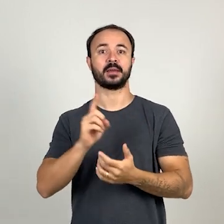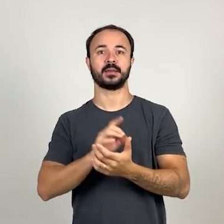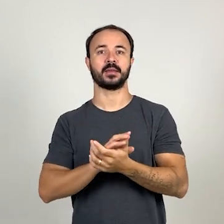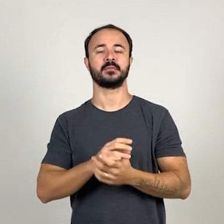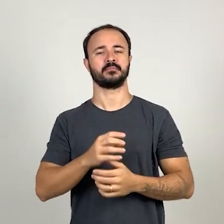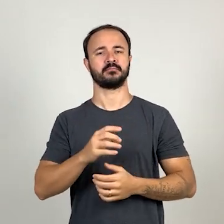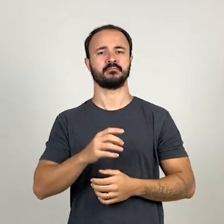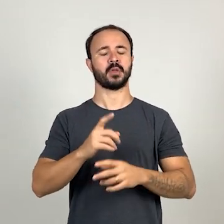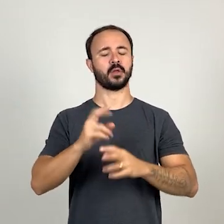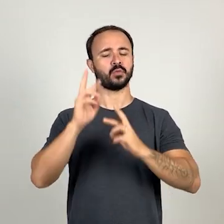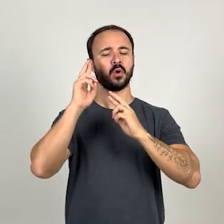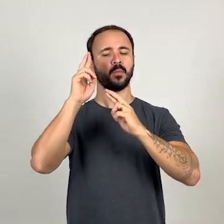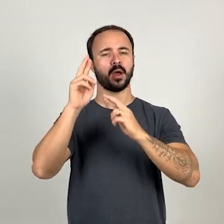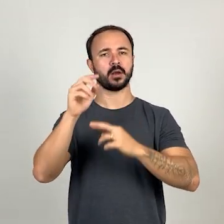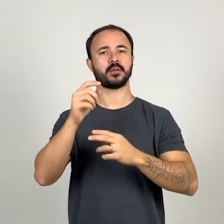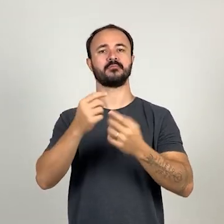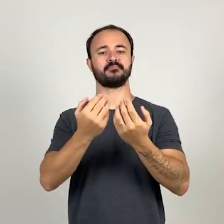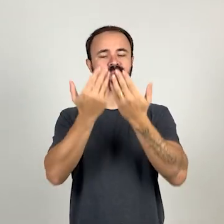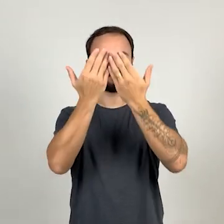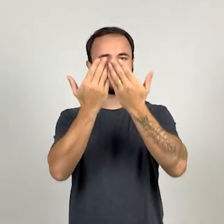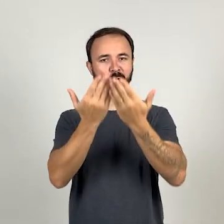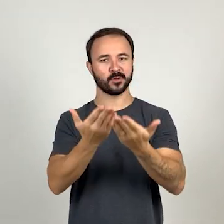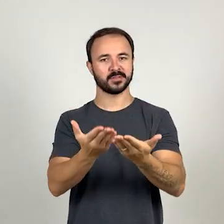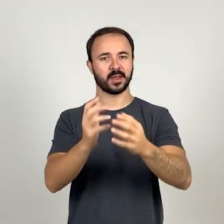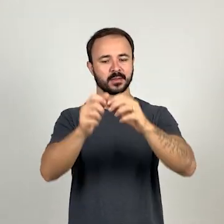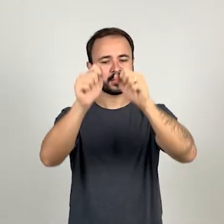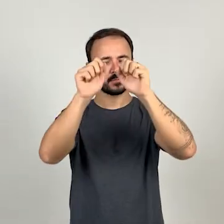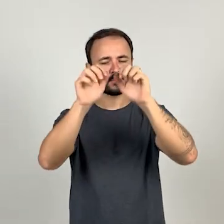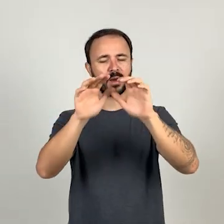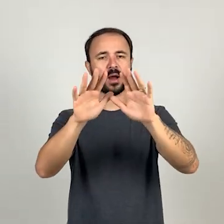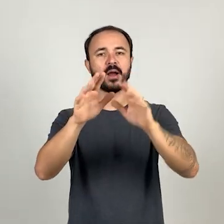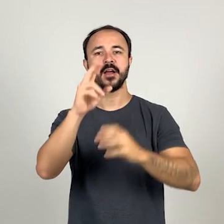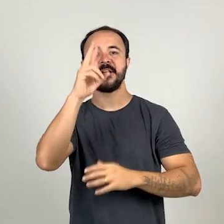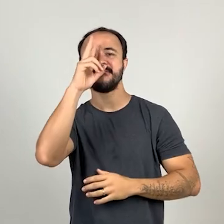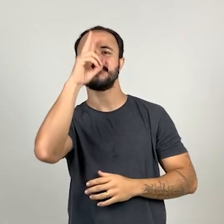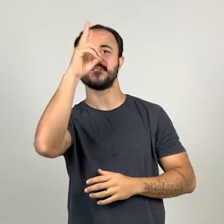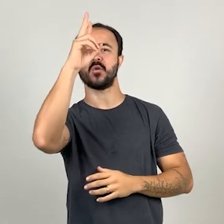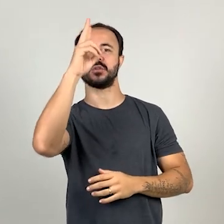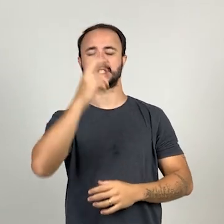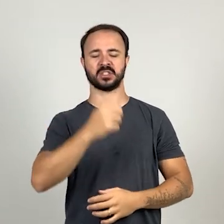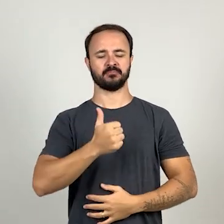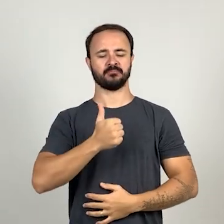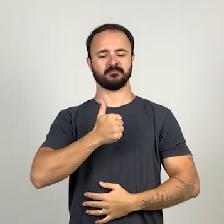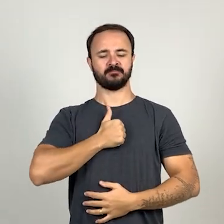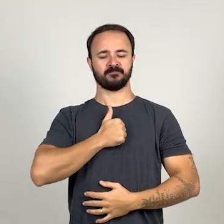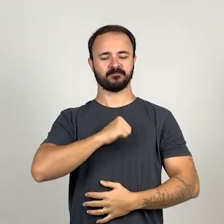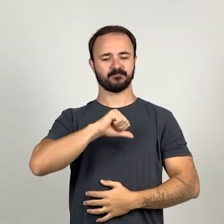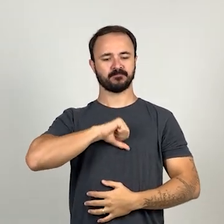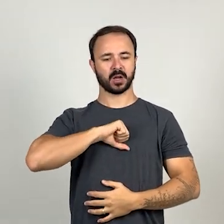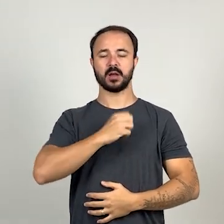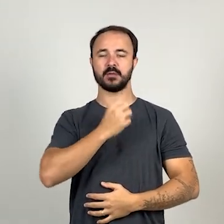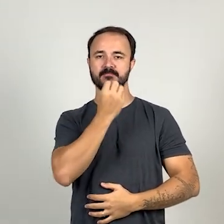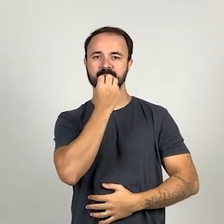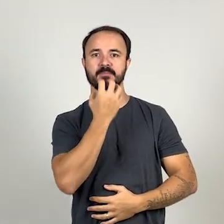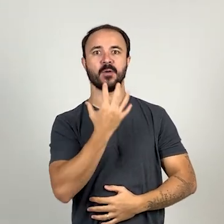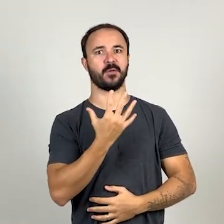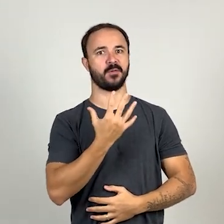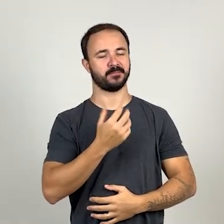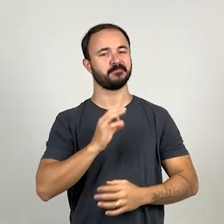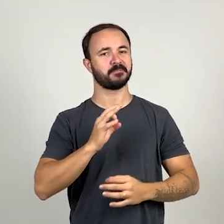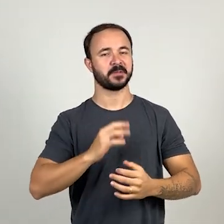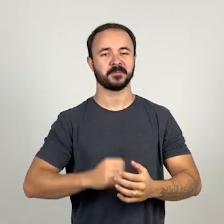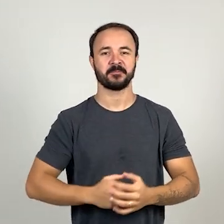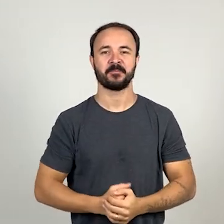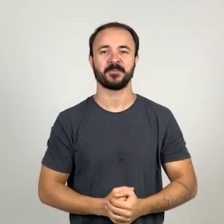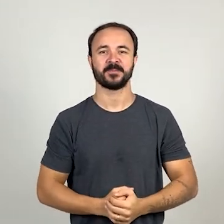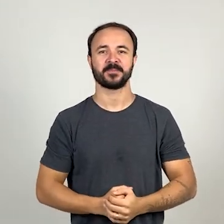esteja com a força, com a energia, com a positividade. Então, essa frase é muito famosa no filme e também comemora-se no dia